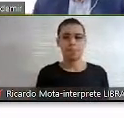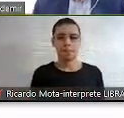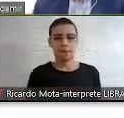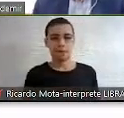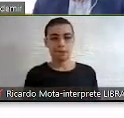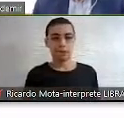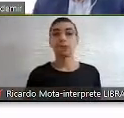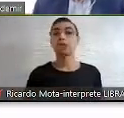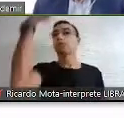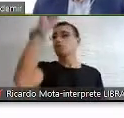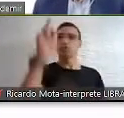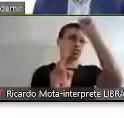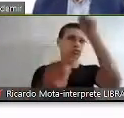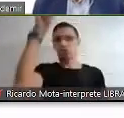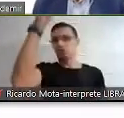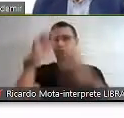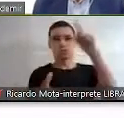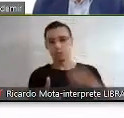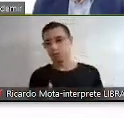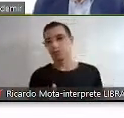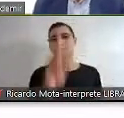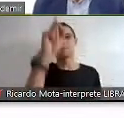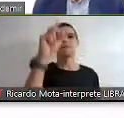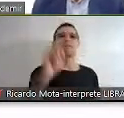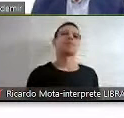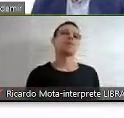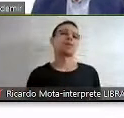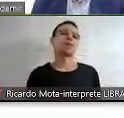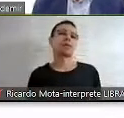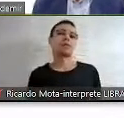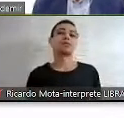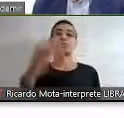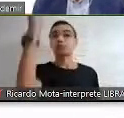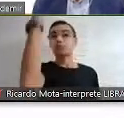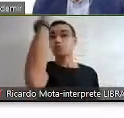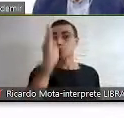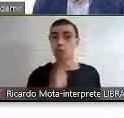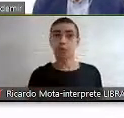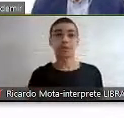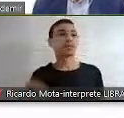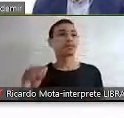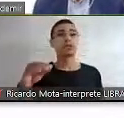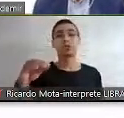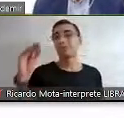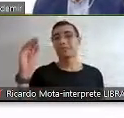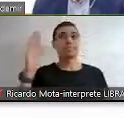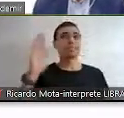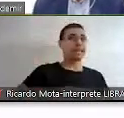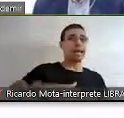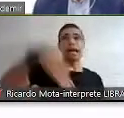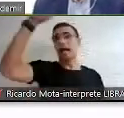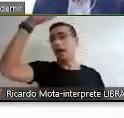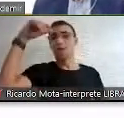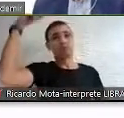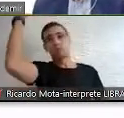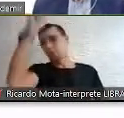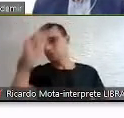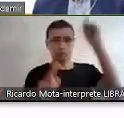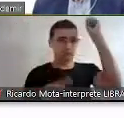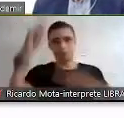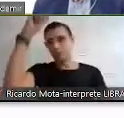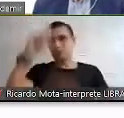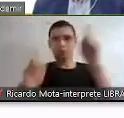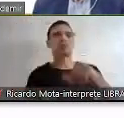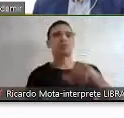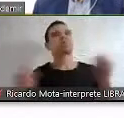Para-raios. O Brasil aí tem um índice muito alto sobre descargas atmosféricas, né? Então,